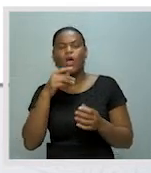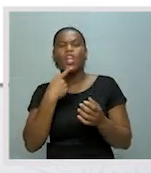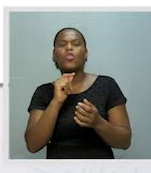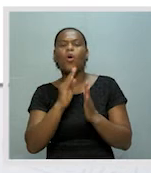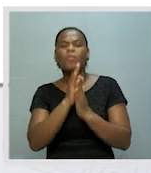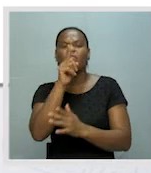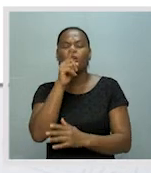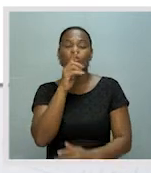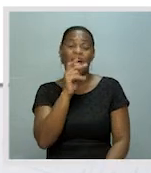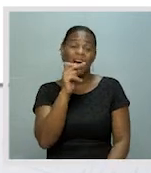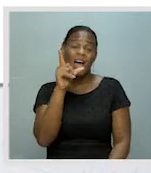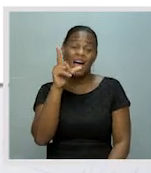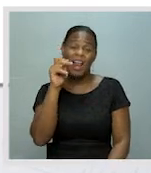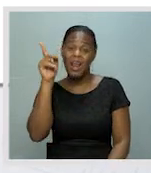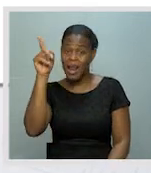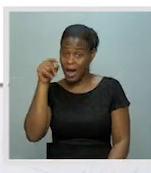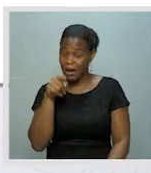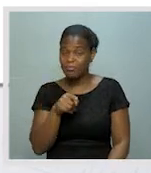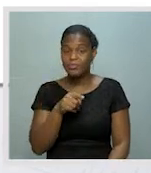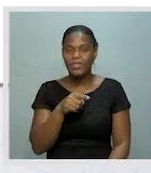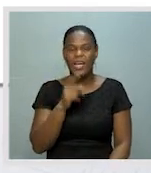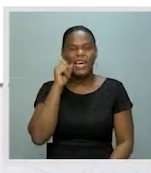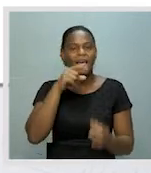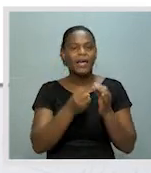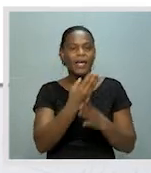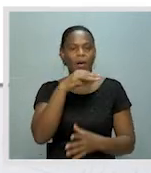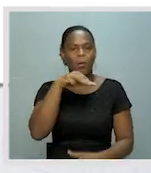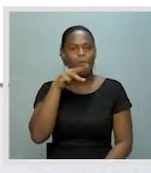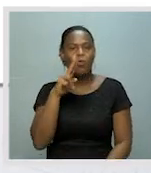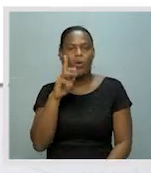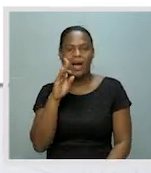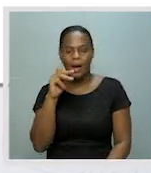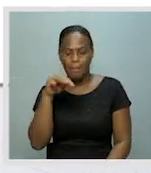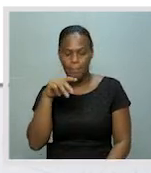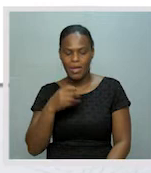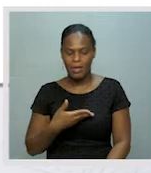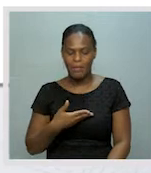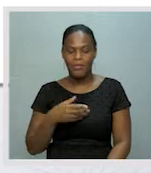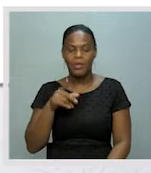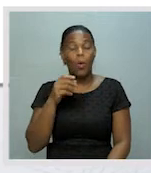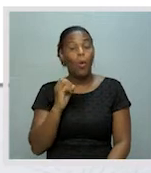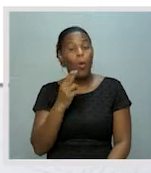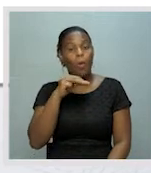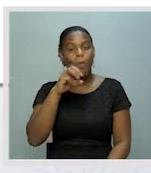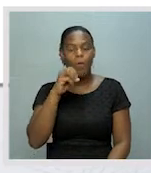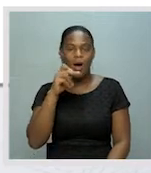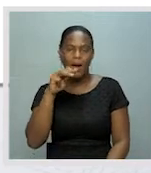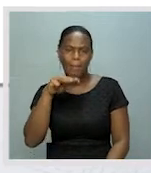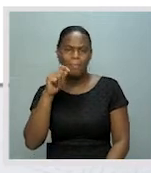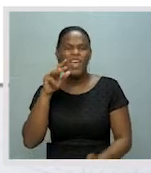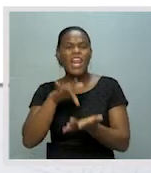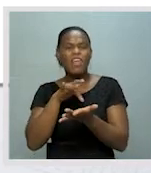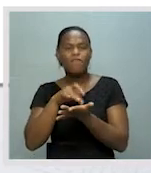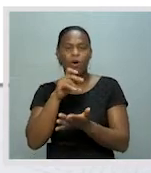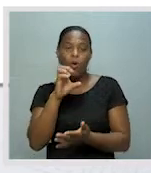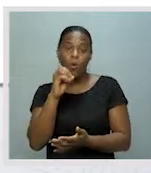O profeta e o fundador é Muhammad ou Mohammed. E o livro sagrado é o Corão